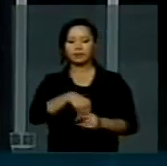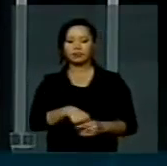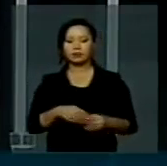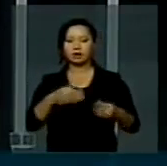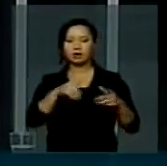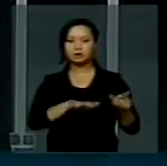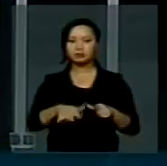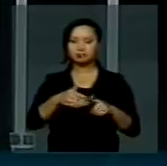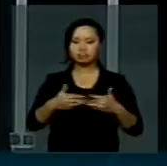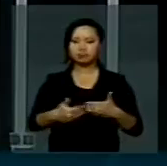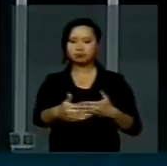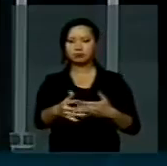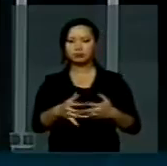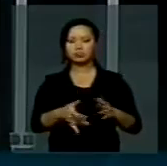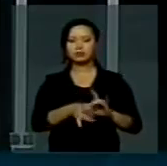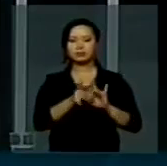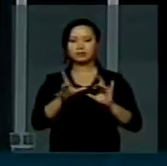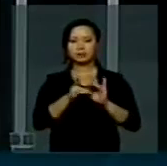semana, reservando